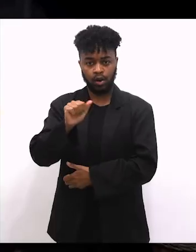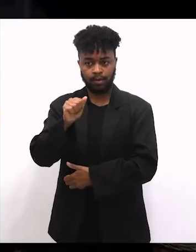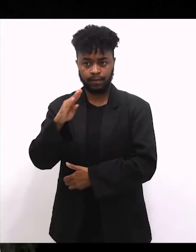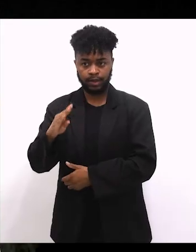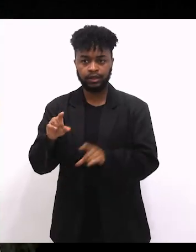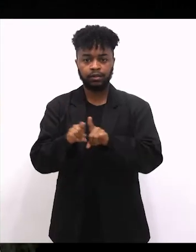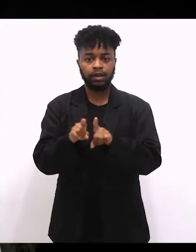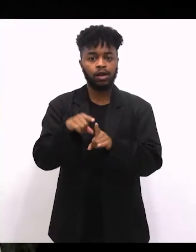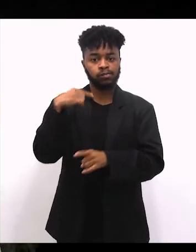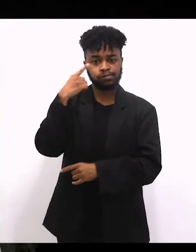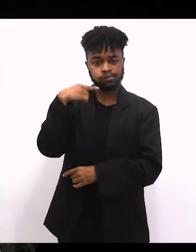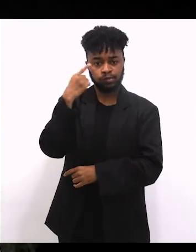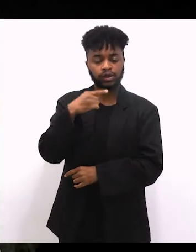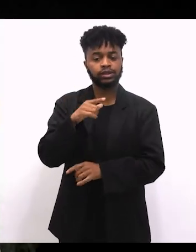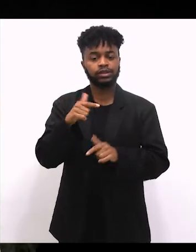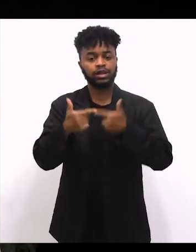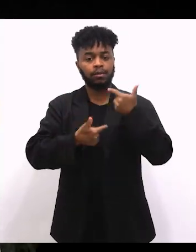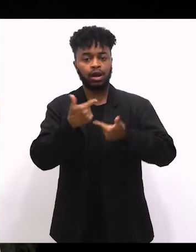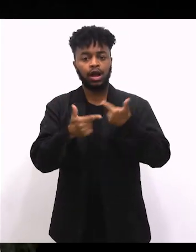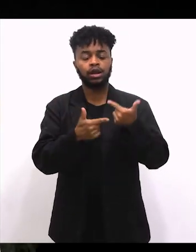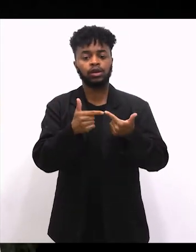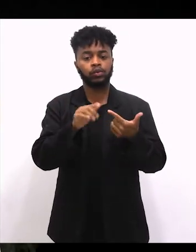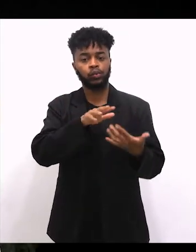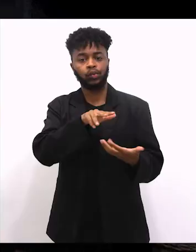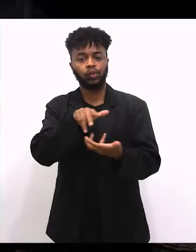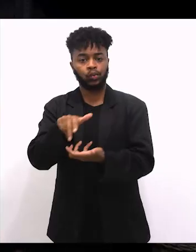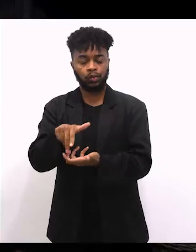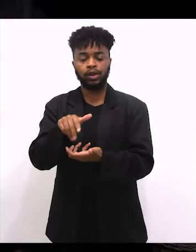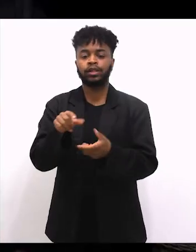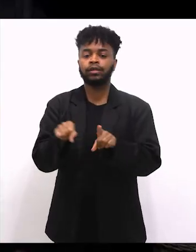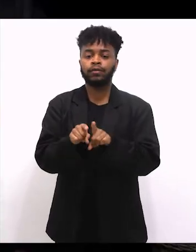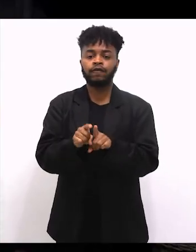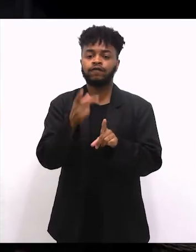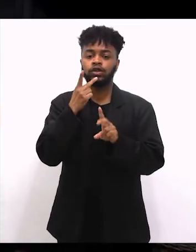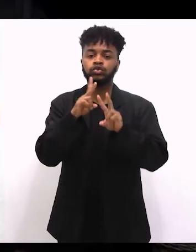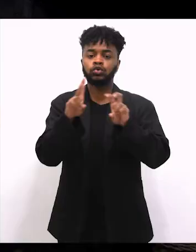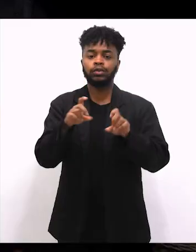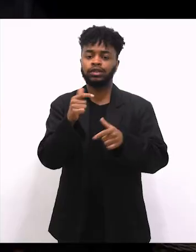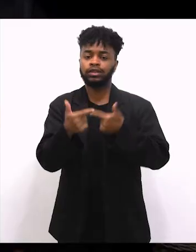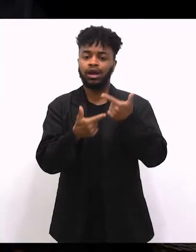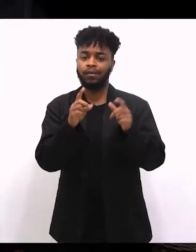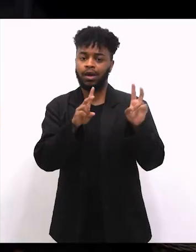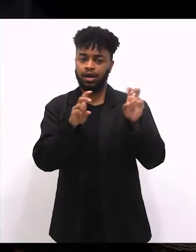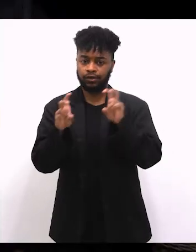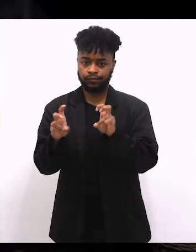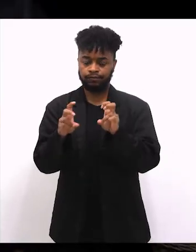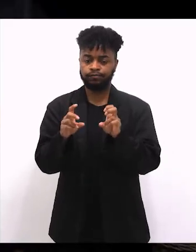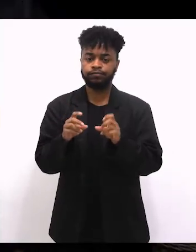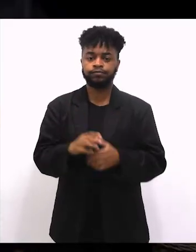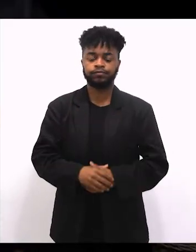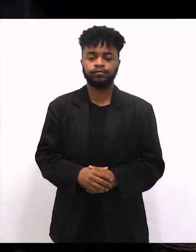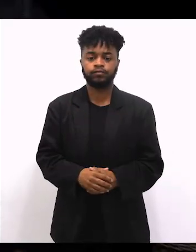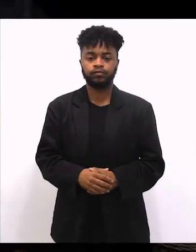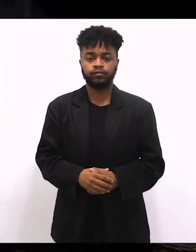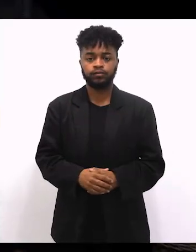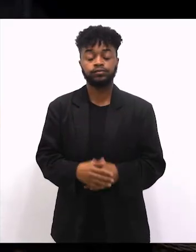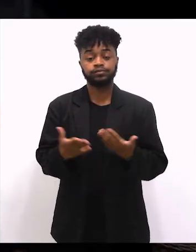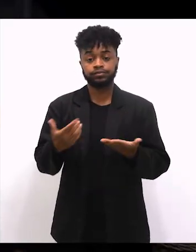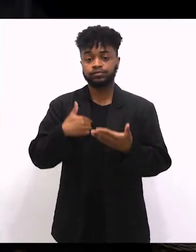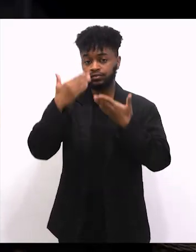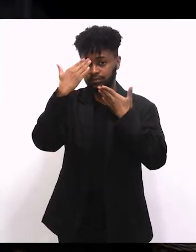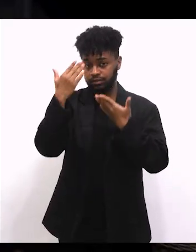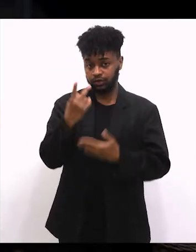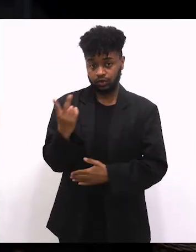uma advogada internacionalista, lidando especialmente com a questão do trabalho nesse tema do tráfico de pessoas.